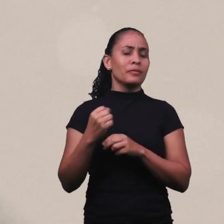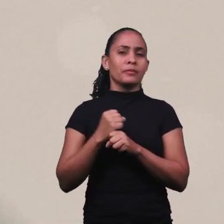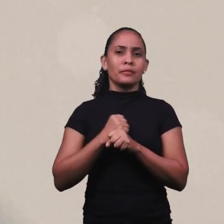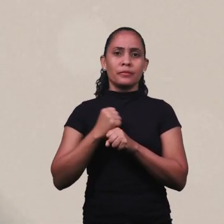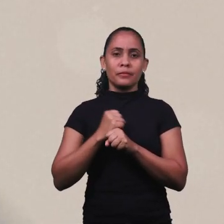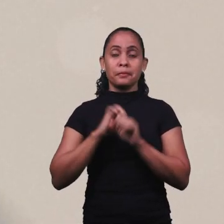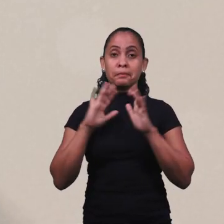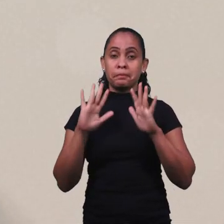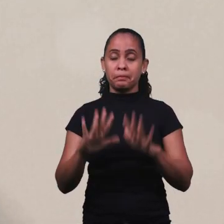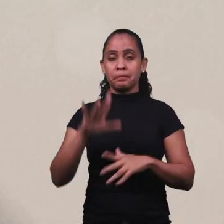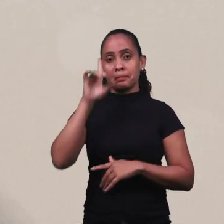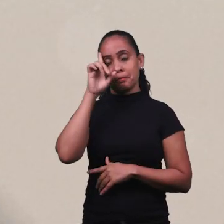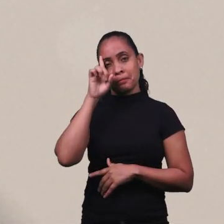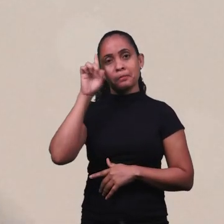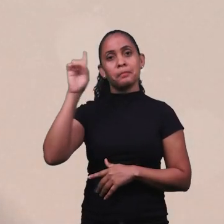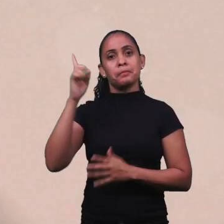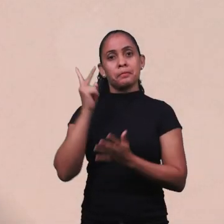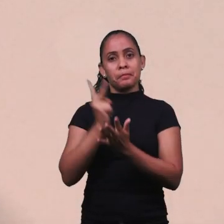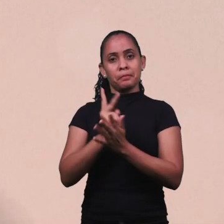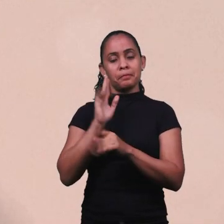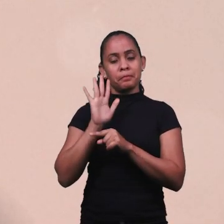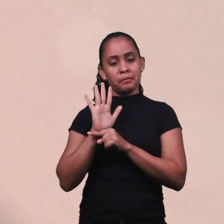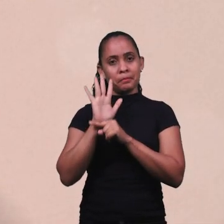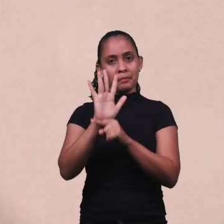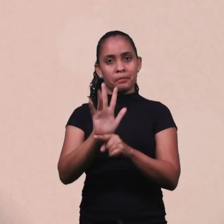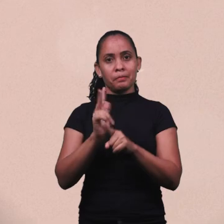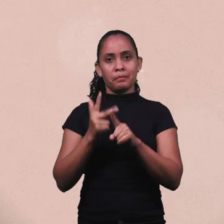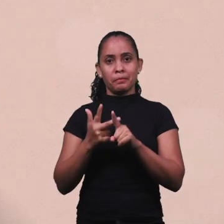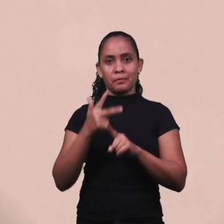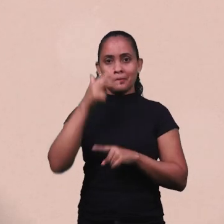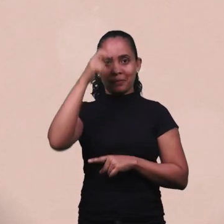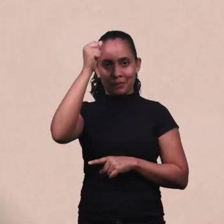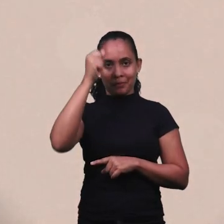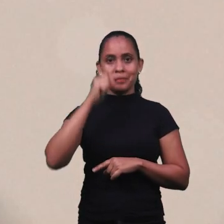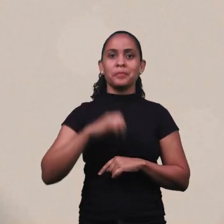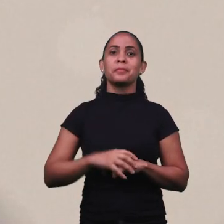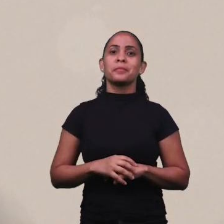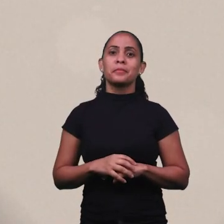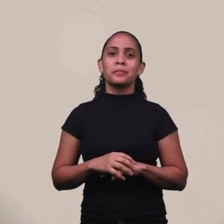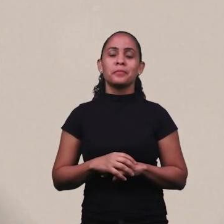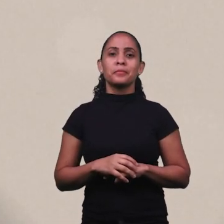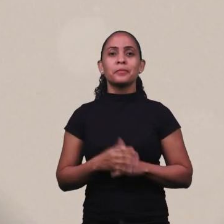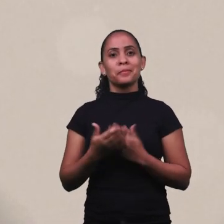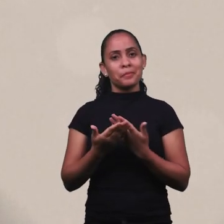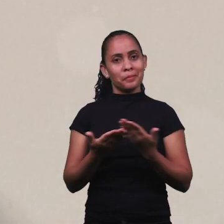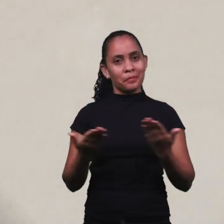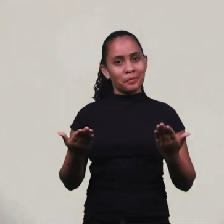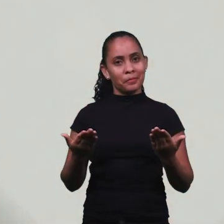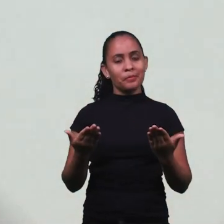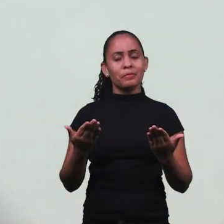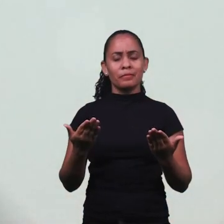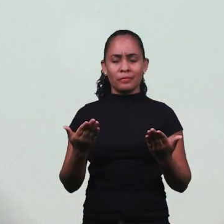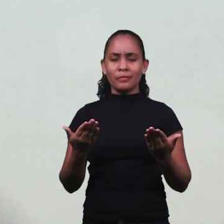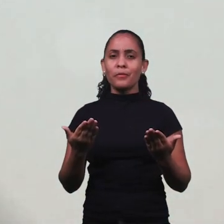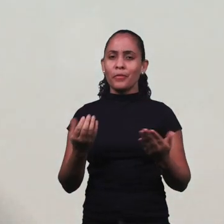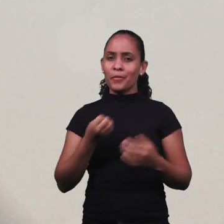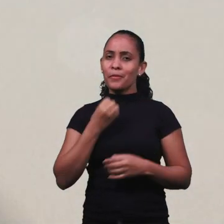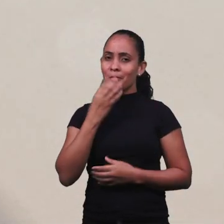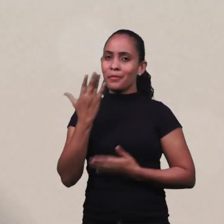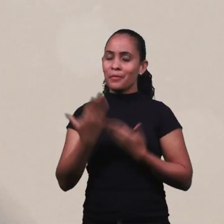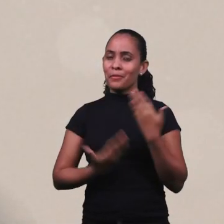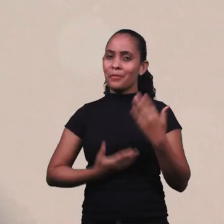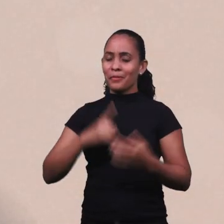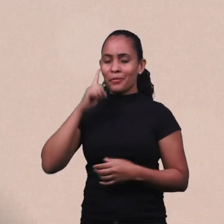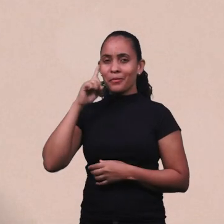anos, mas o Senhor sempre nos ajudou a vencer a todas as batalhas. Irmãos, vale a pena servir ao